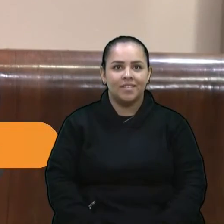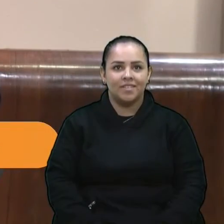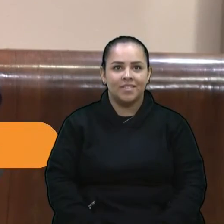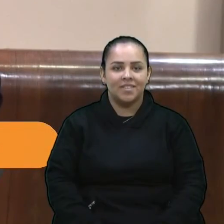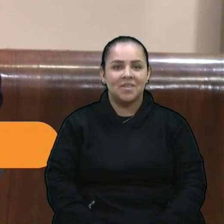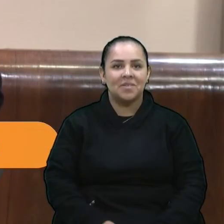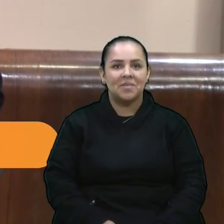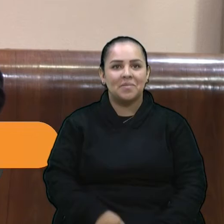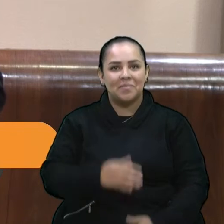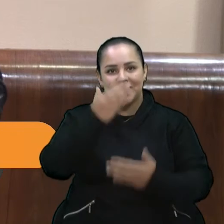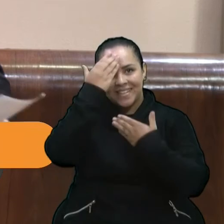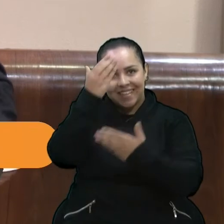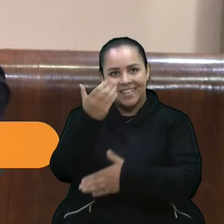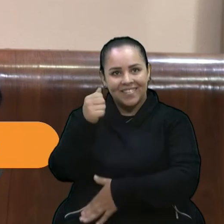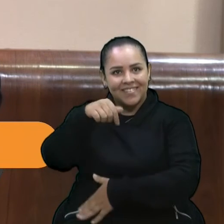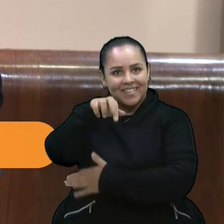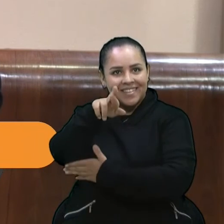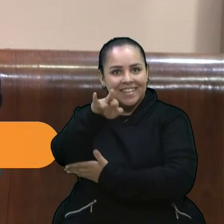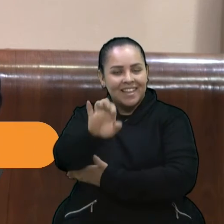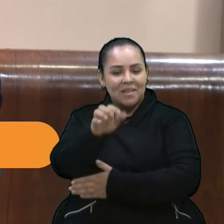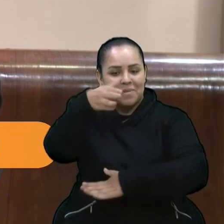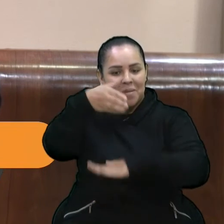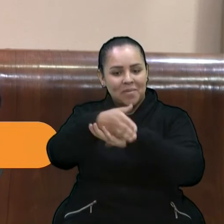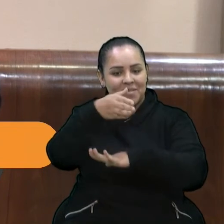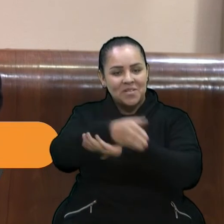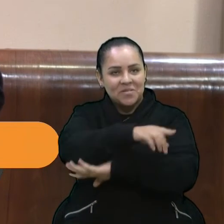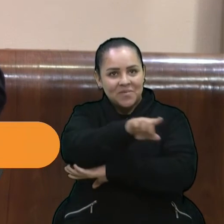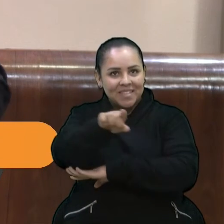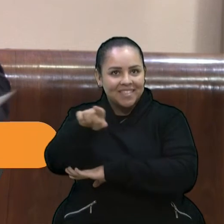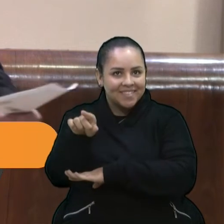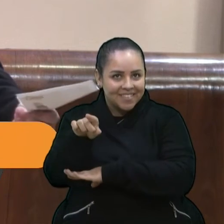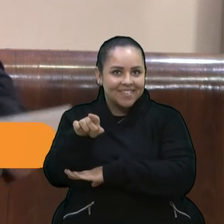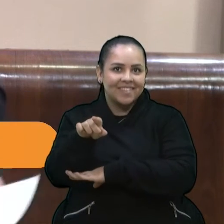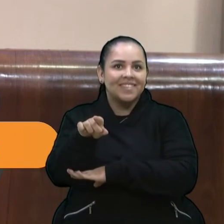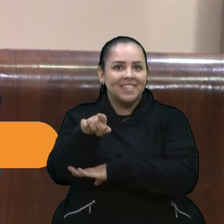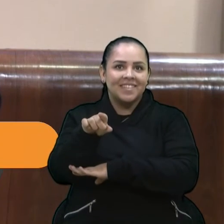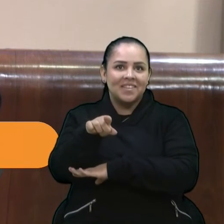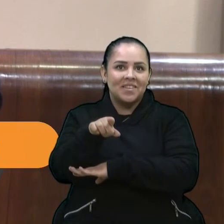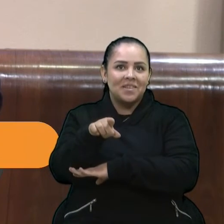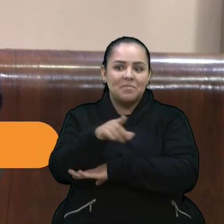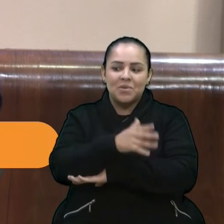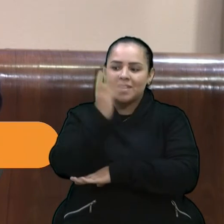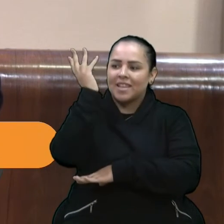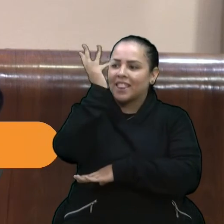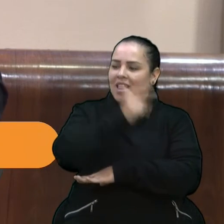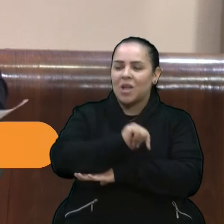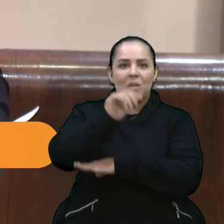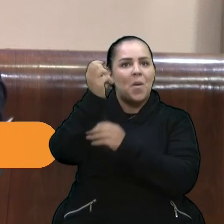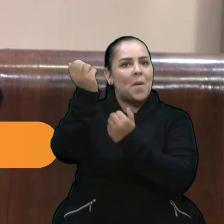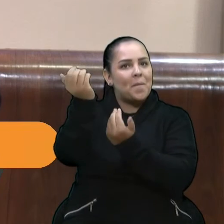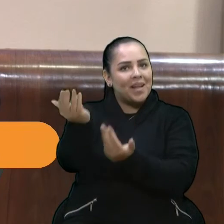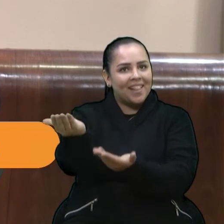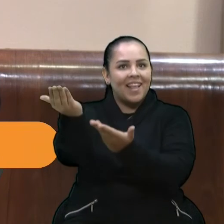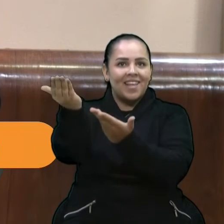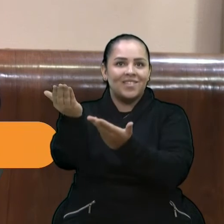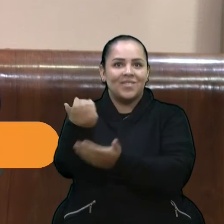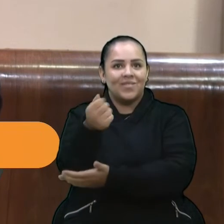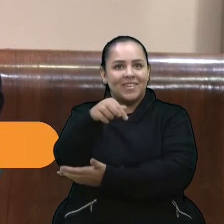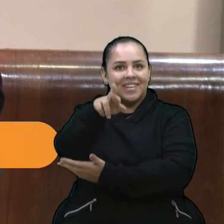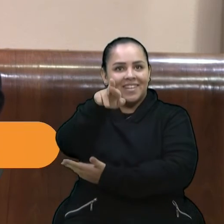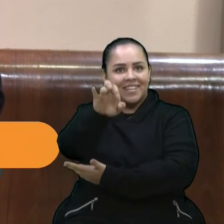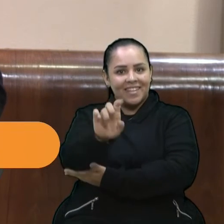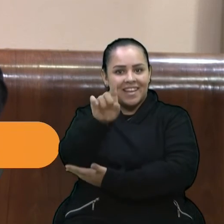Muito obrigado, André. Obrigado pela participação de vocês. Essa bela homenagem do André e do Giba no